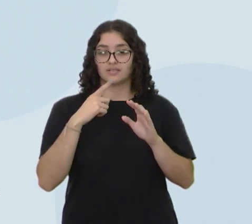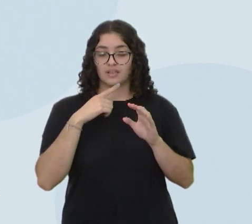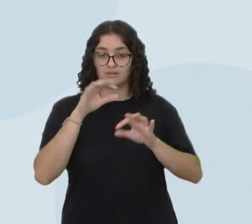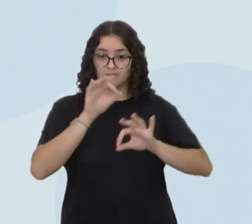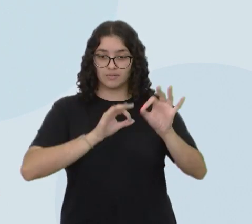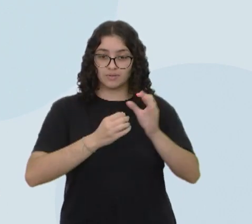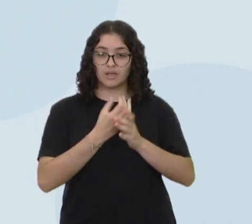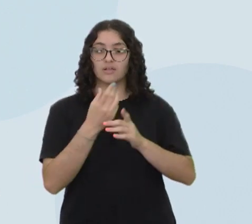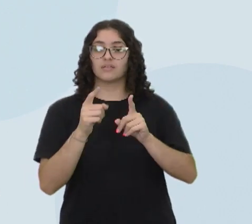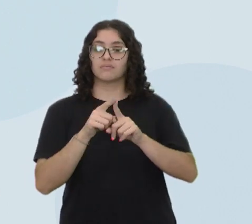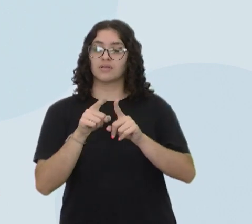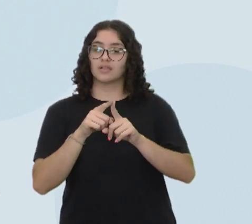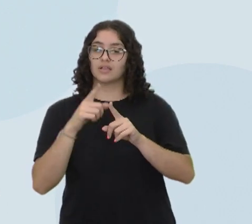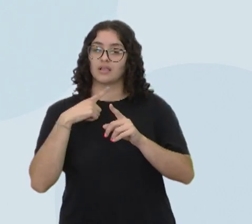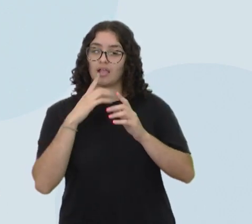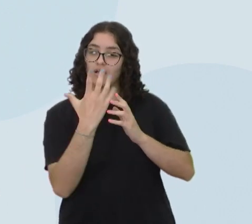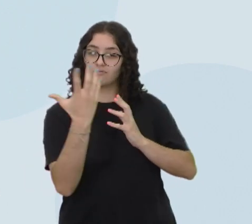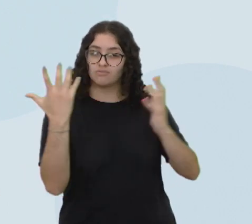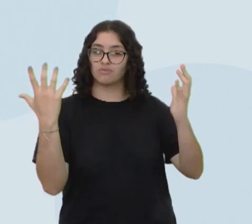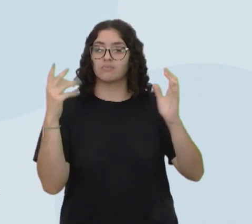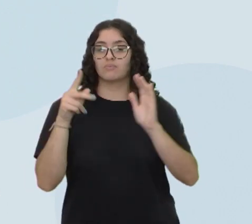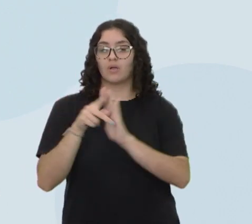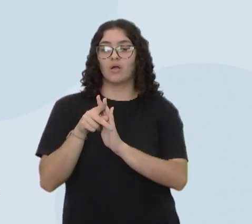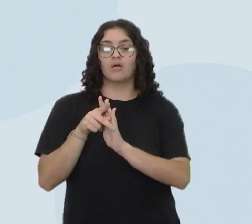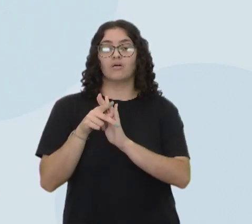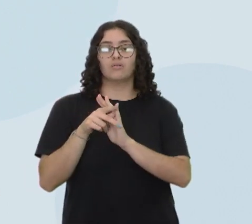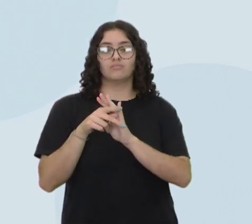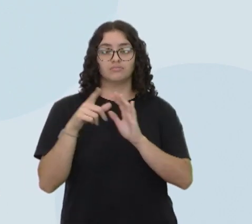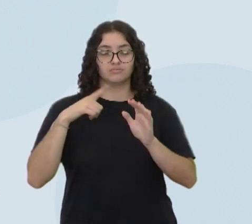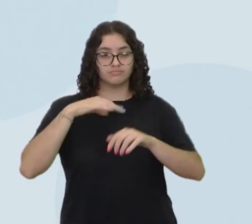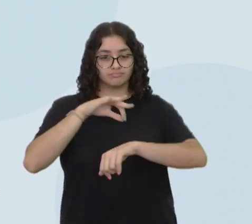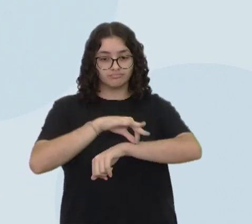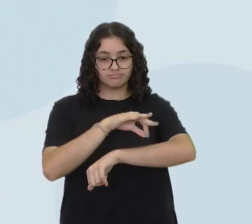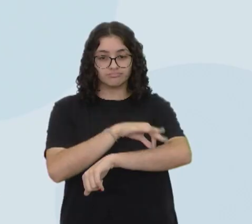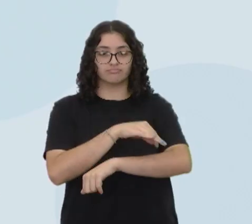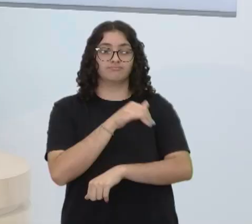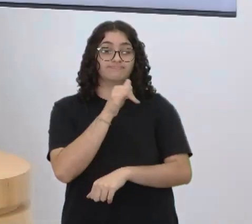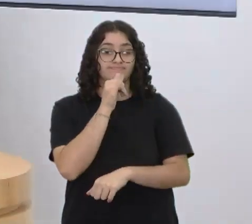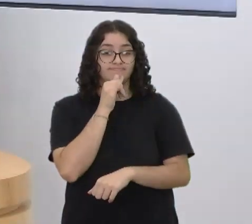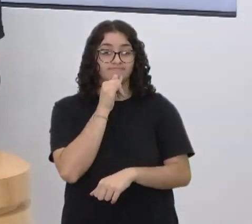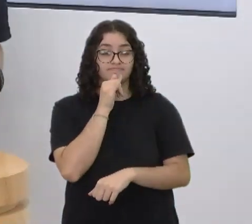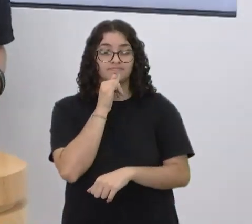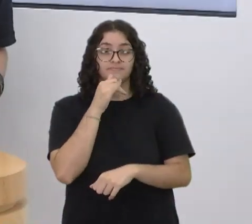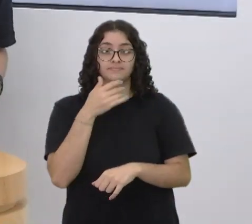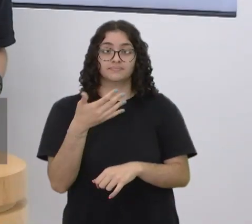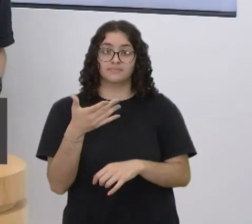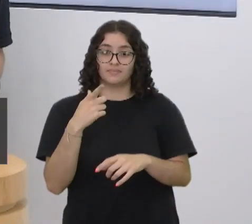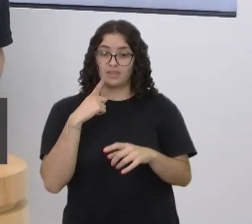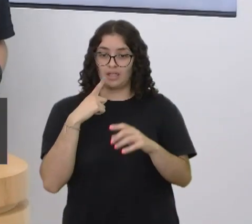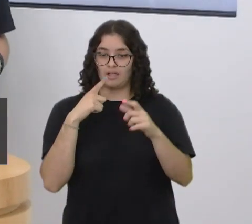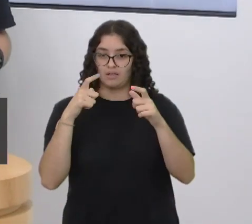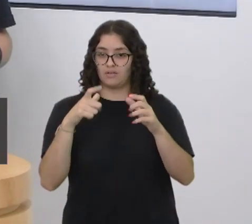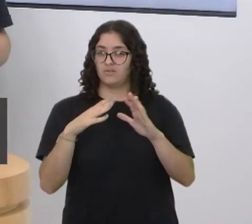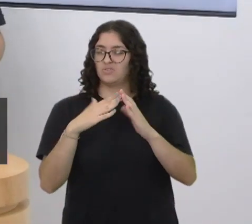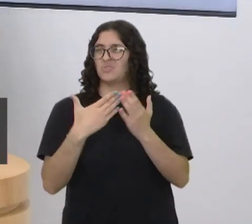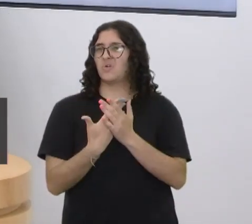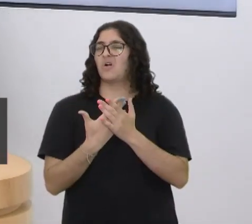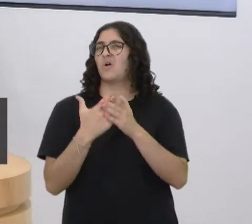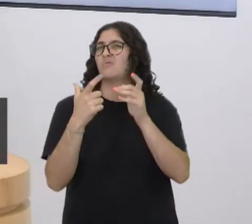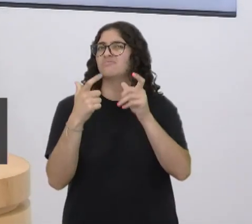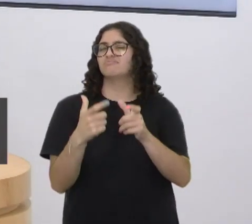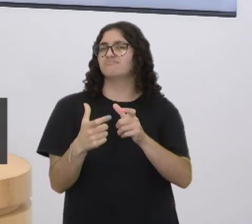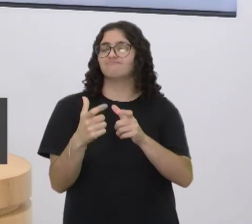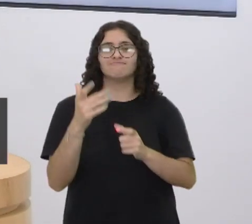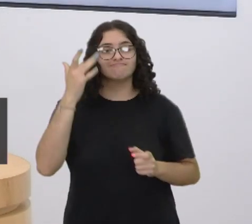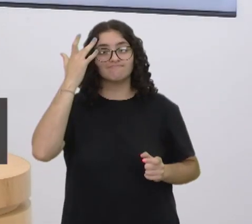pela dispersão de sementes e preservação dos agentes naturais. Um exemplo tem uma escola, eu não vou lembrar onde, que